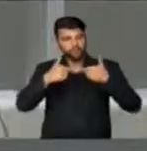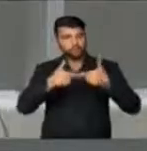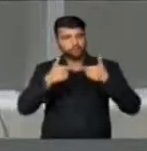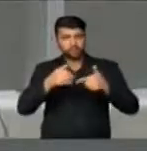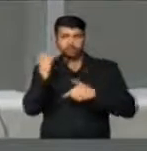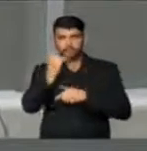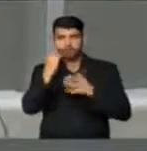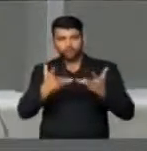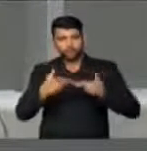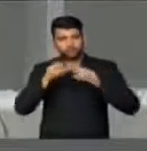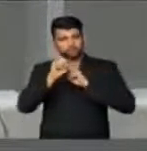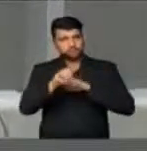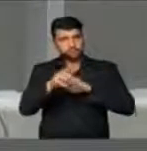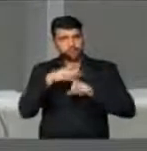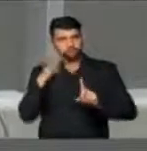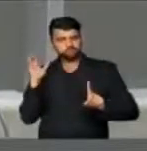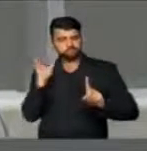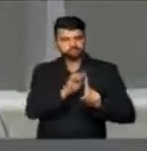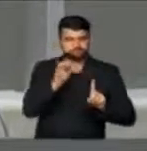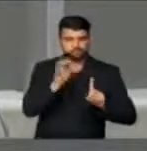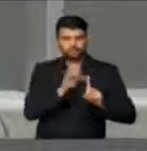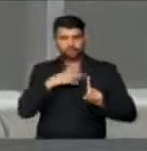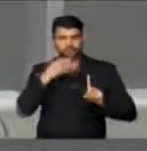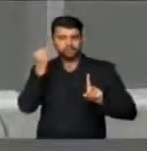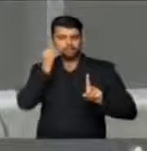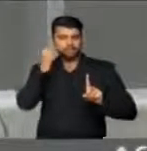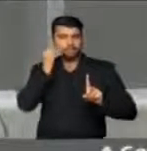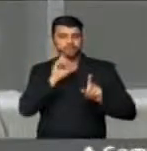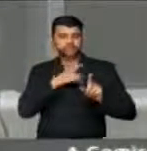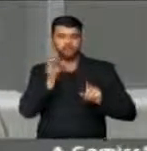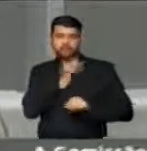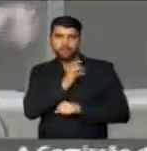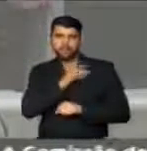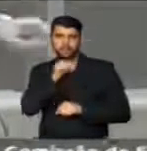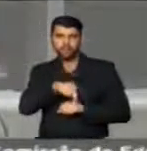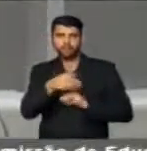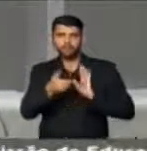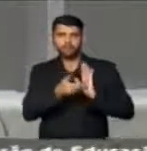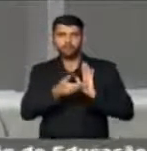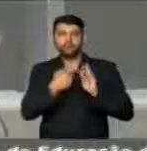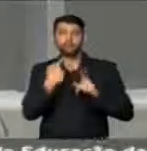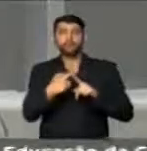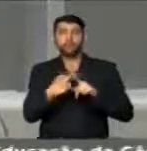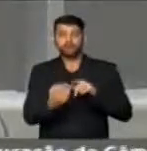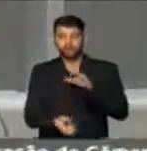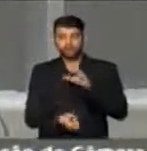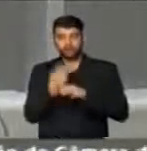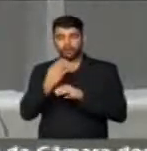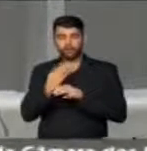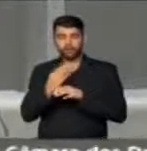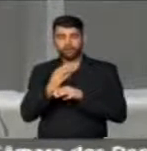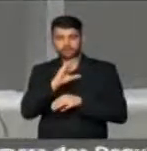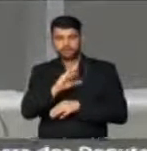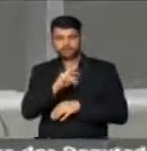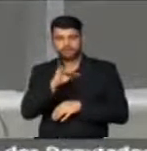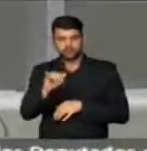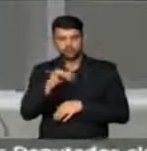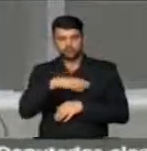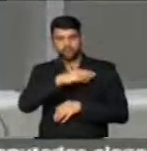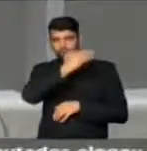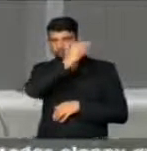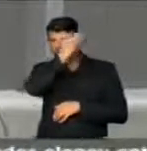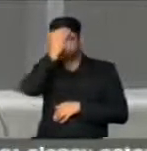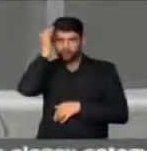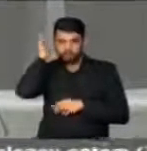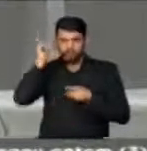importante da qualidade de ensino, ela é atacada com a tentativa de intimidação aqui, exatamente por Cunha, o